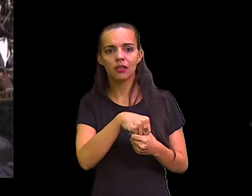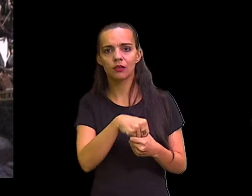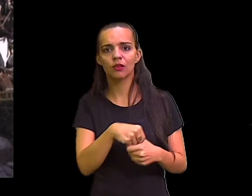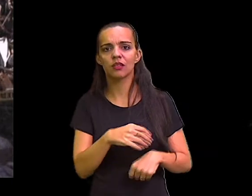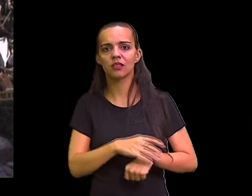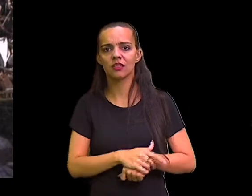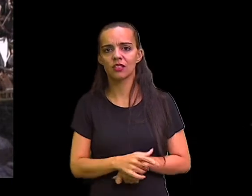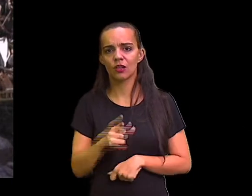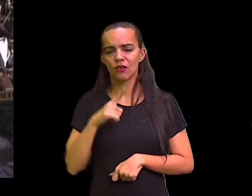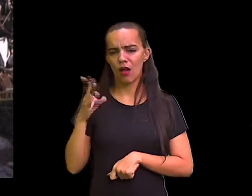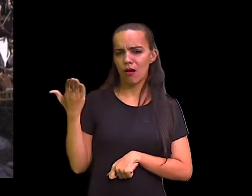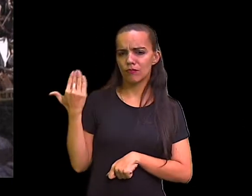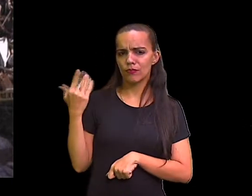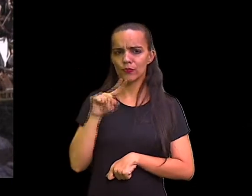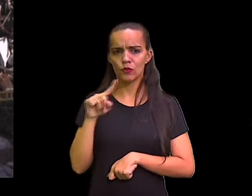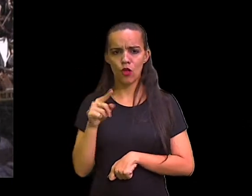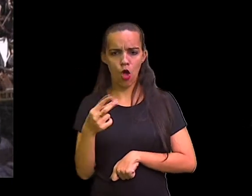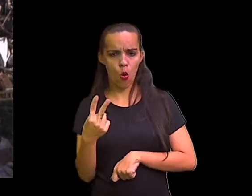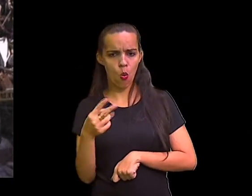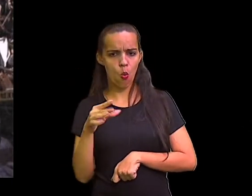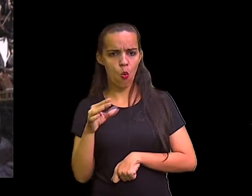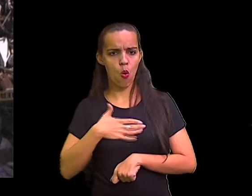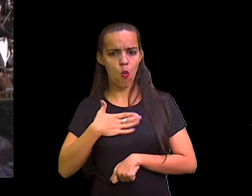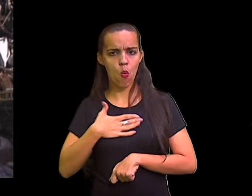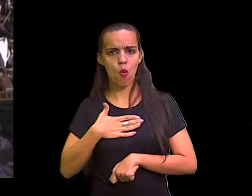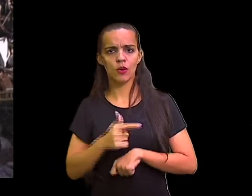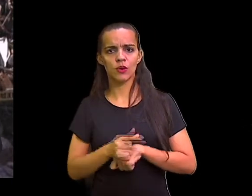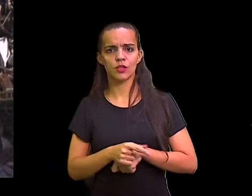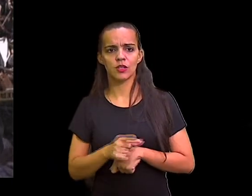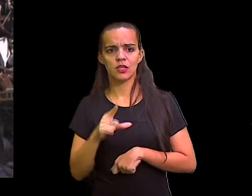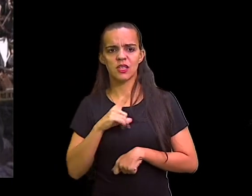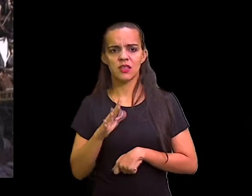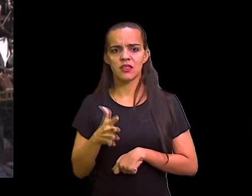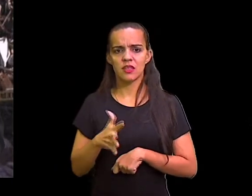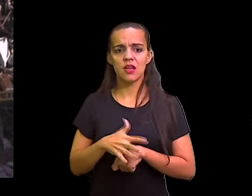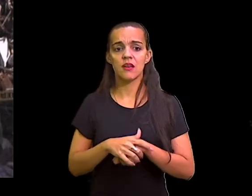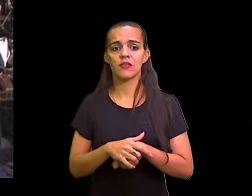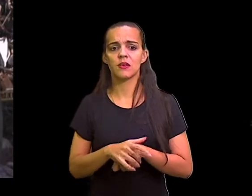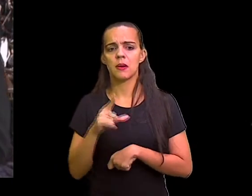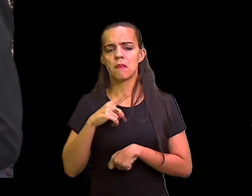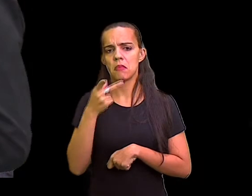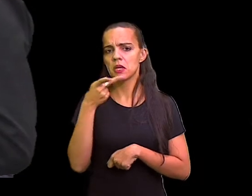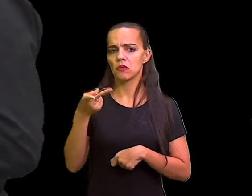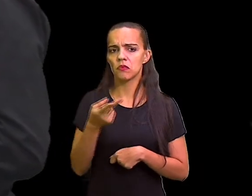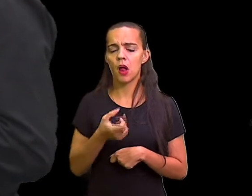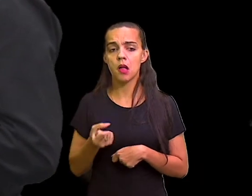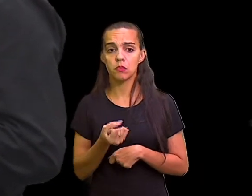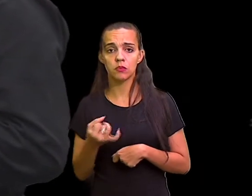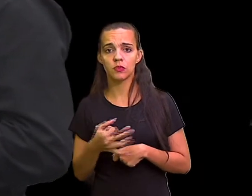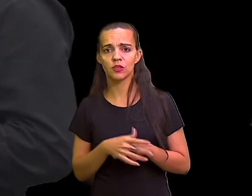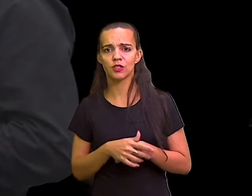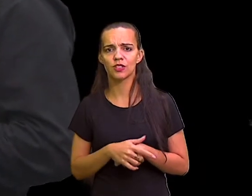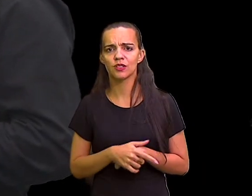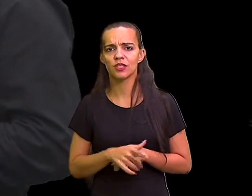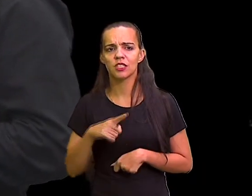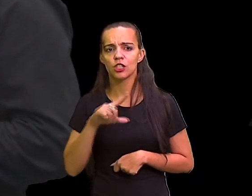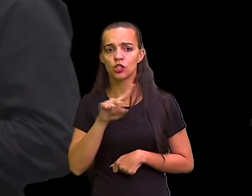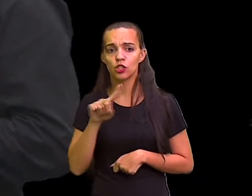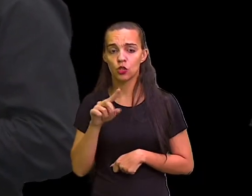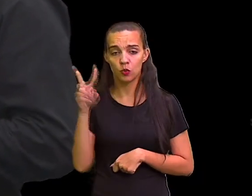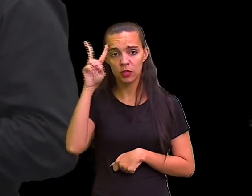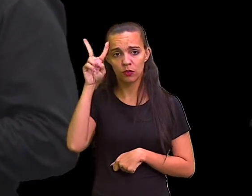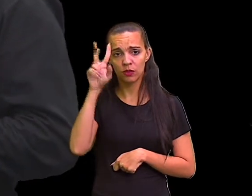de magnitude 5,9 sacudiu a costa nessa segunda-feira, dia